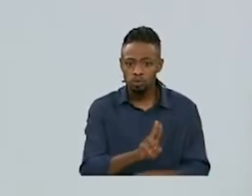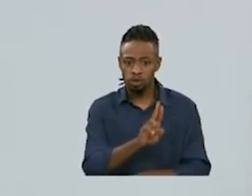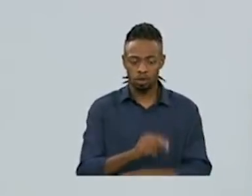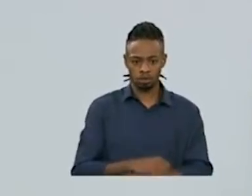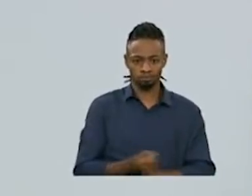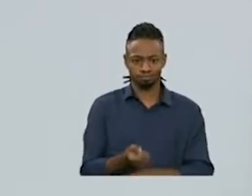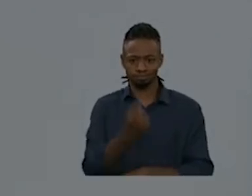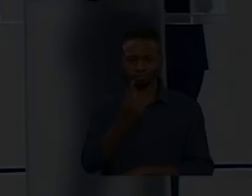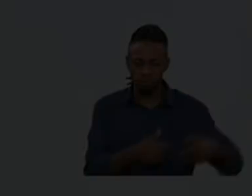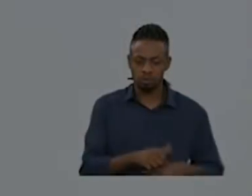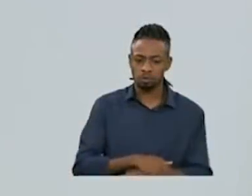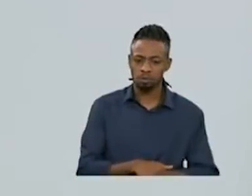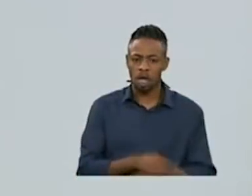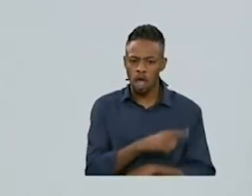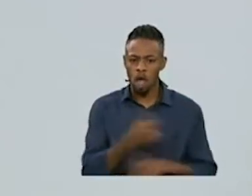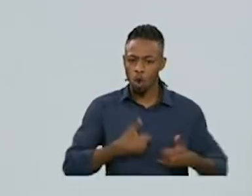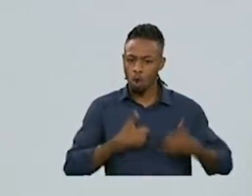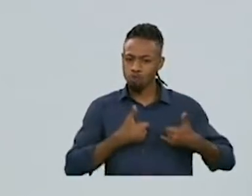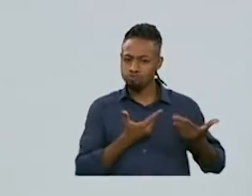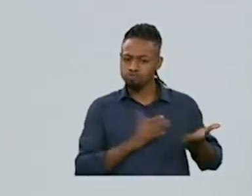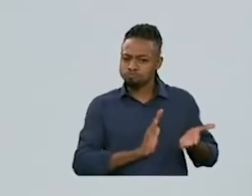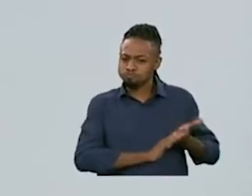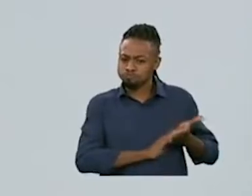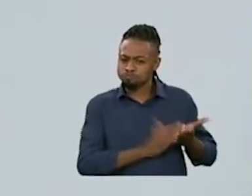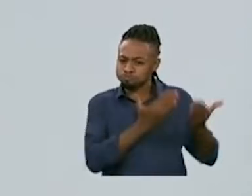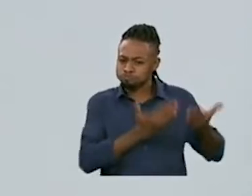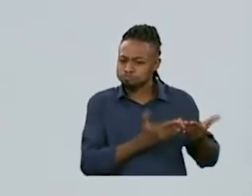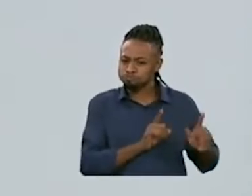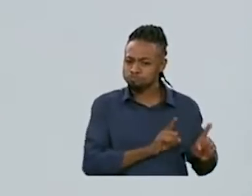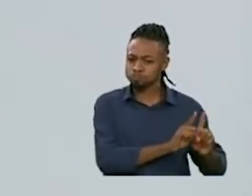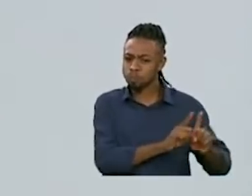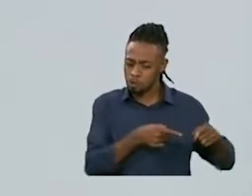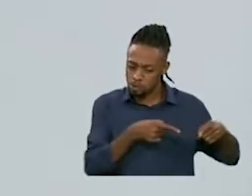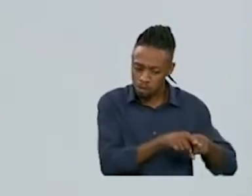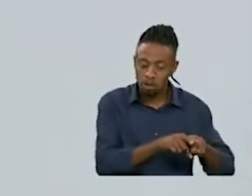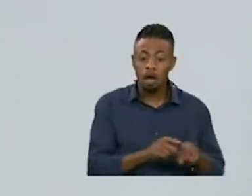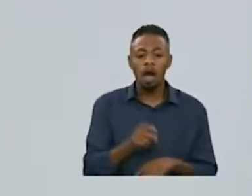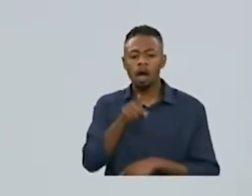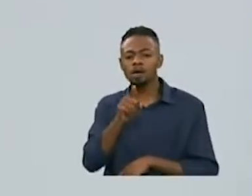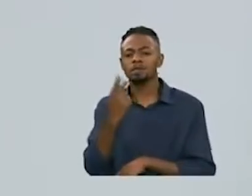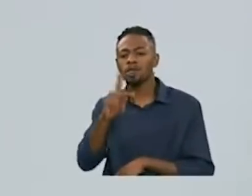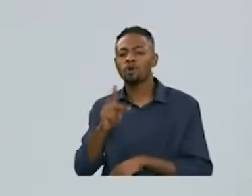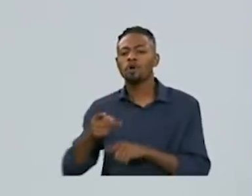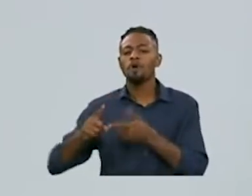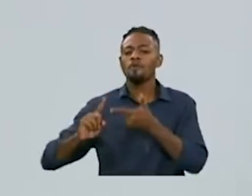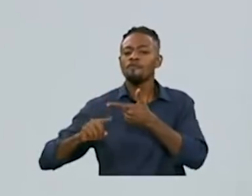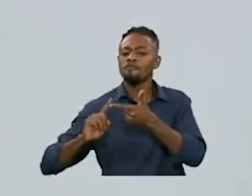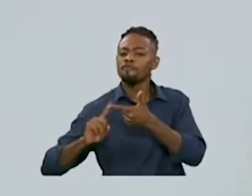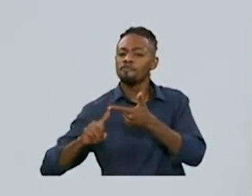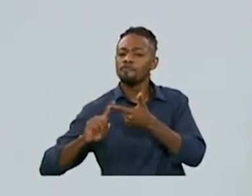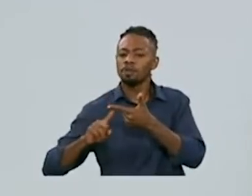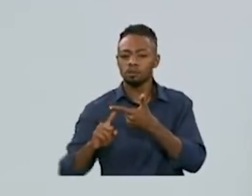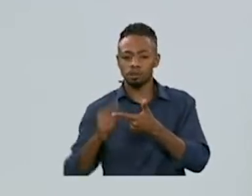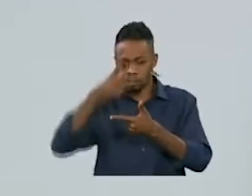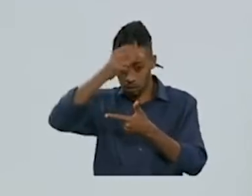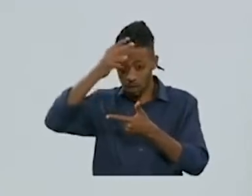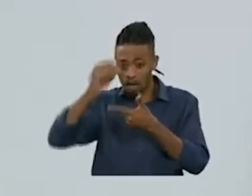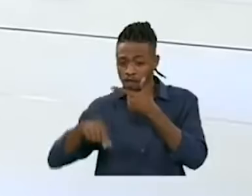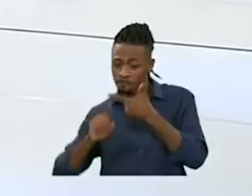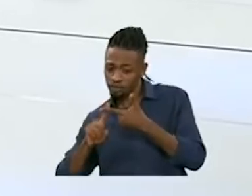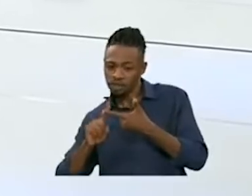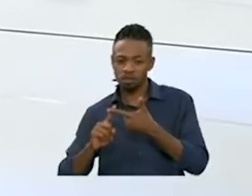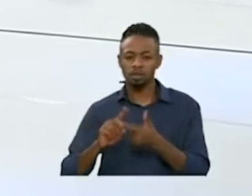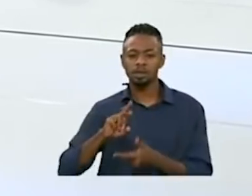verdade isso que você traz. Você tem como vice o Ricardo Nunes. E vice é uma coisa importante. Você foi vice do Dória e está aqui como